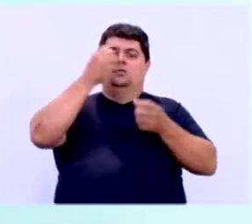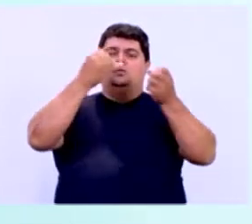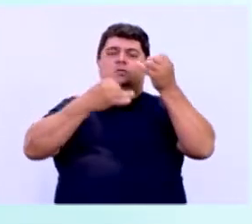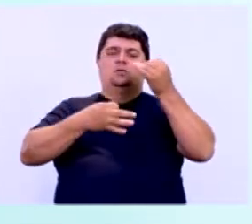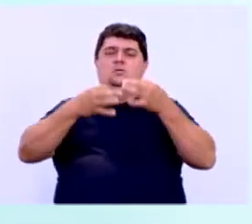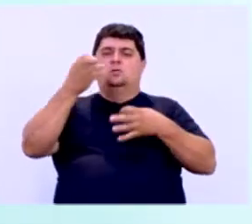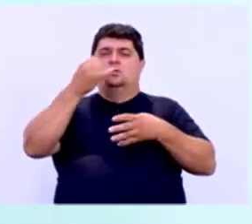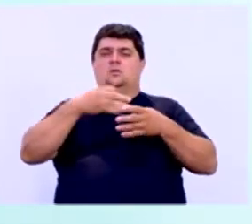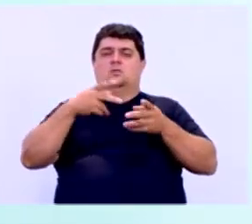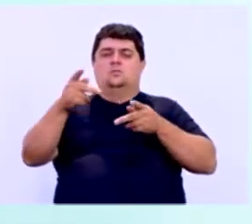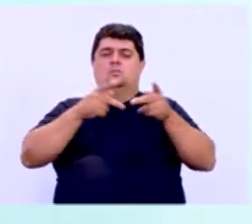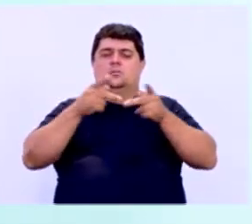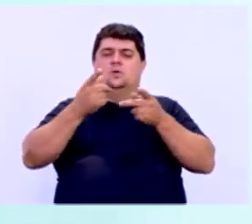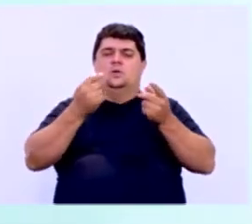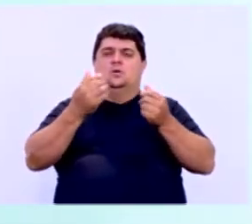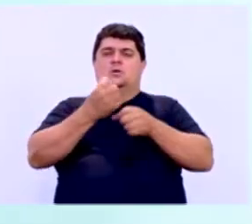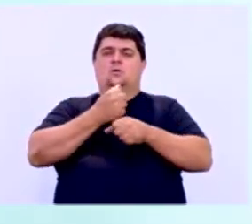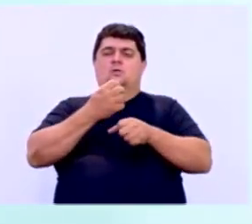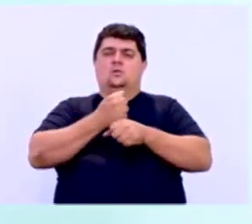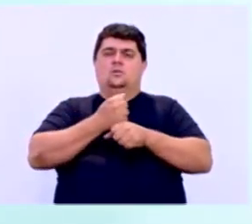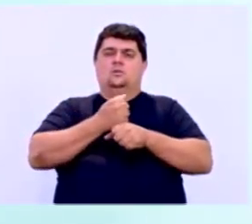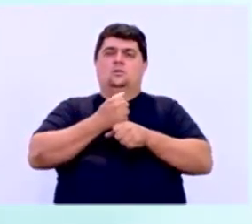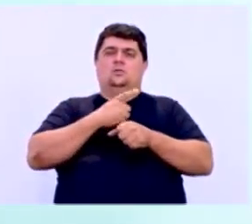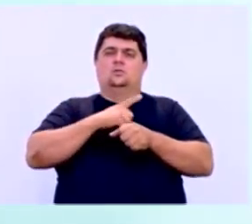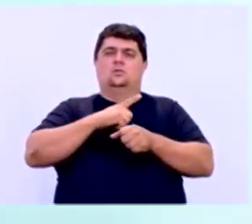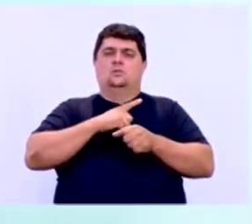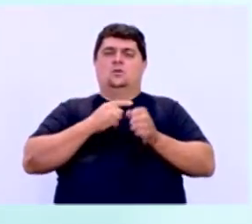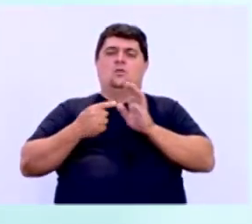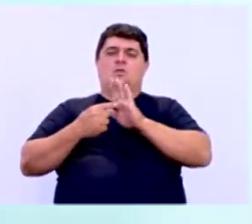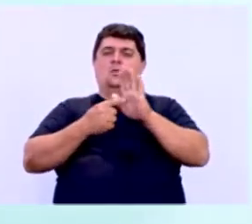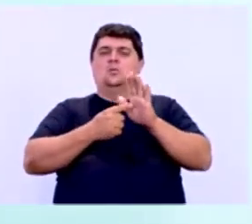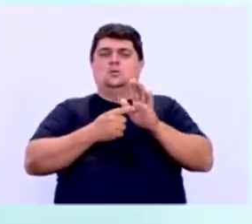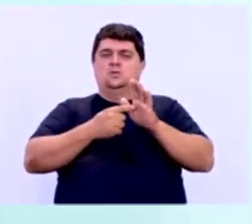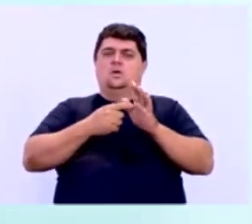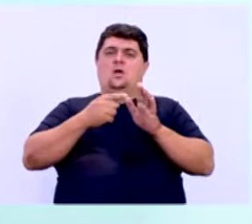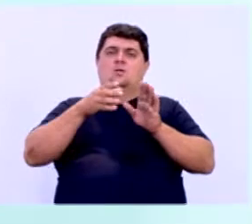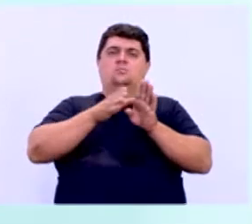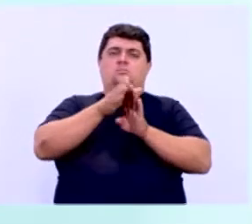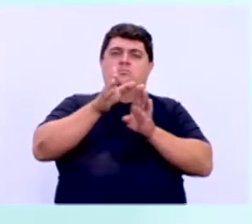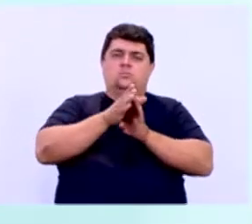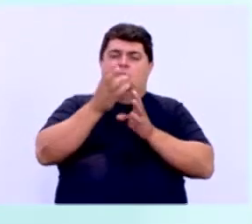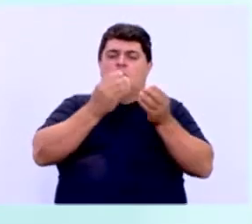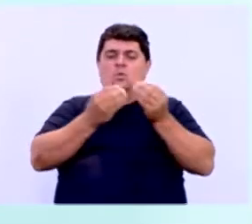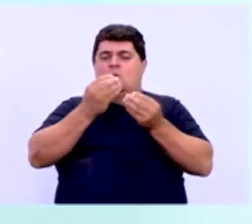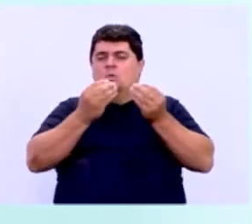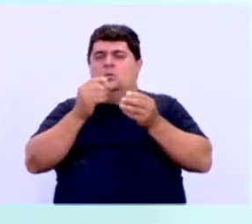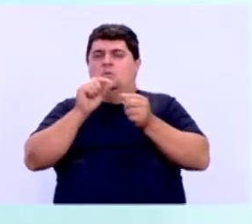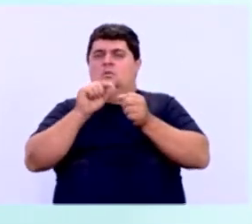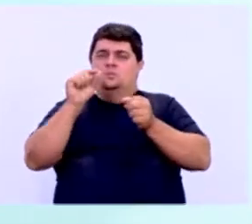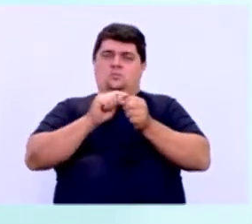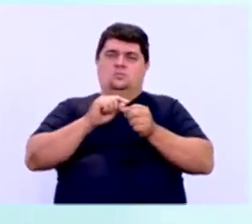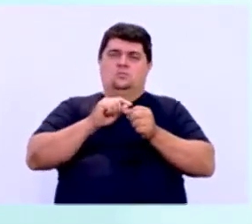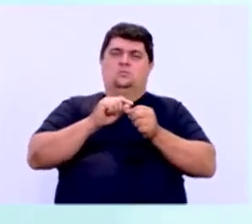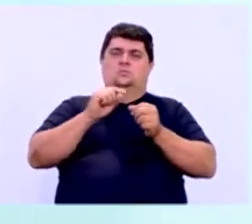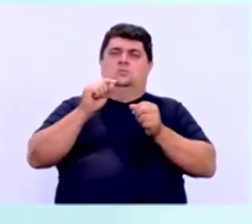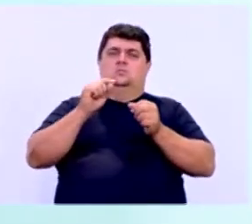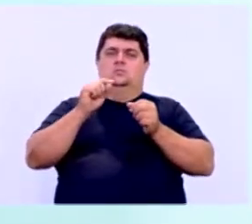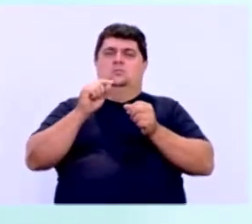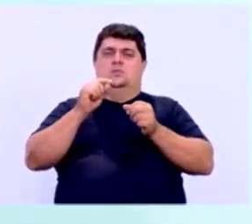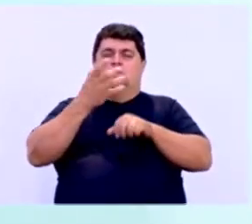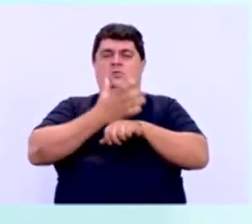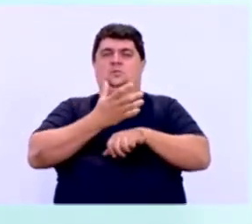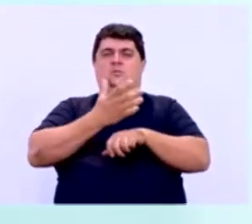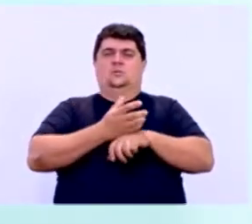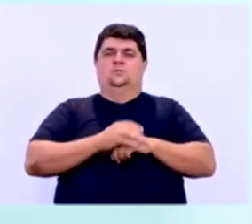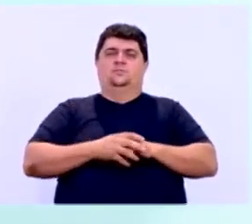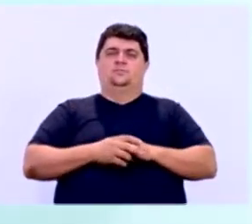sobre planejamento financeiro e vem nos dar algumas dicas, né, de como devemos proceder acerca da nossa disciplina.